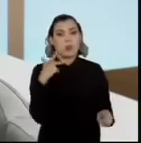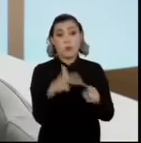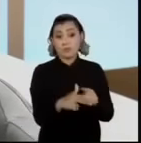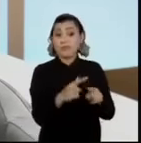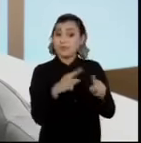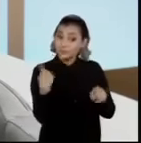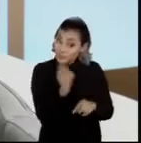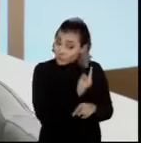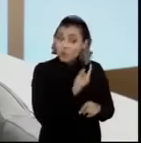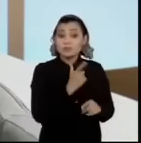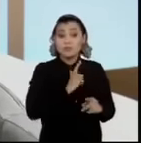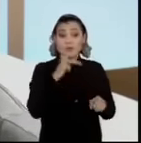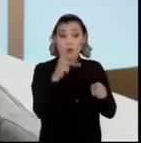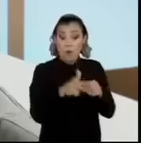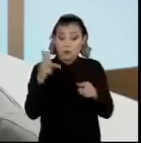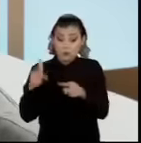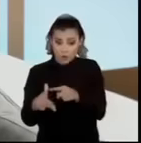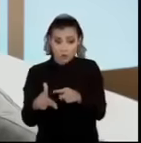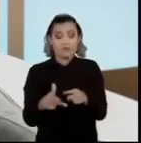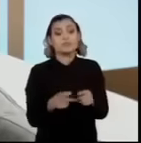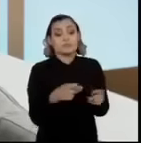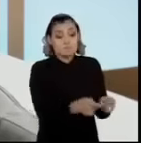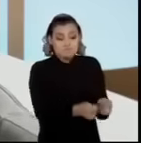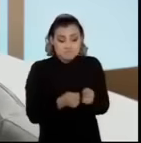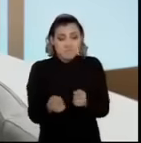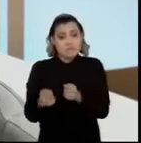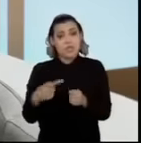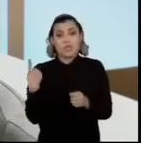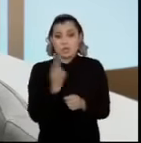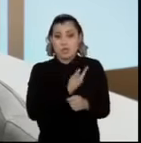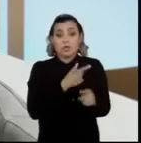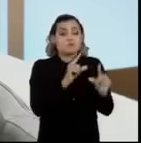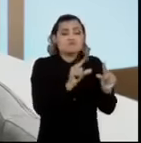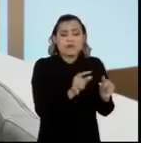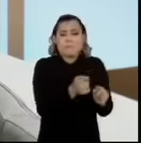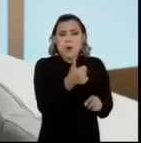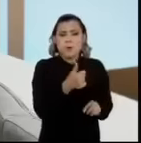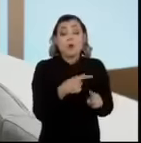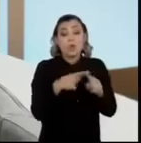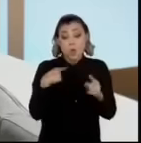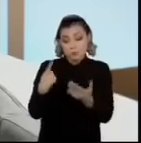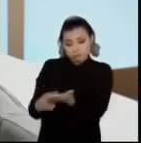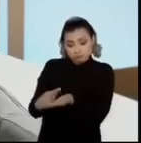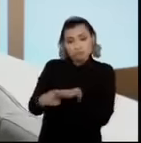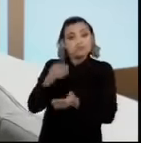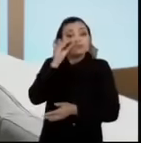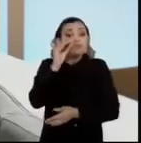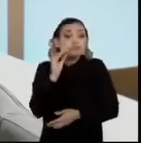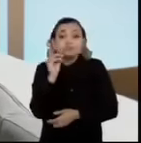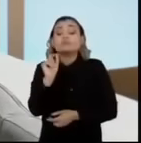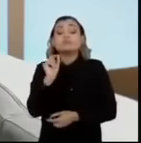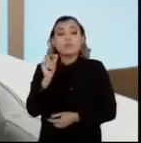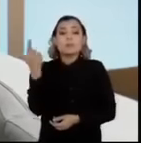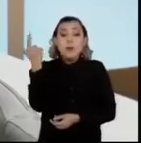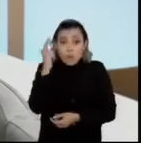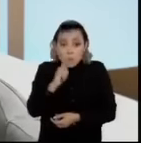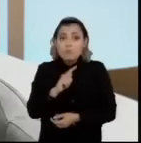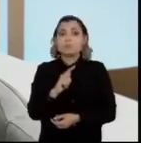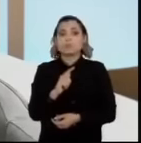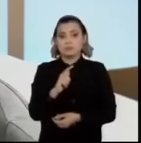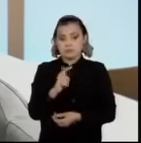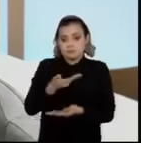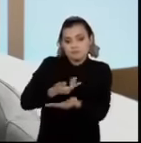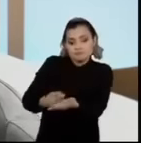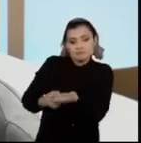poupados nos dois cortes subsequentes. E qual foi o compromisso que nós tivemos com o ministro Paulo Guedes, de uma certa forma, para compensar